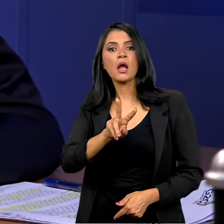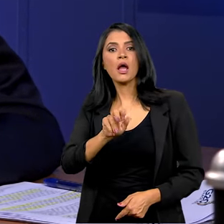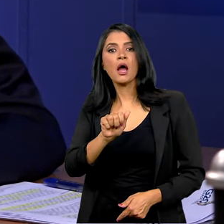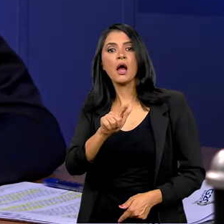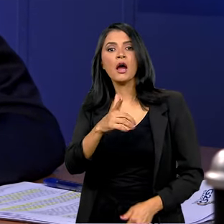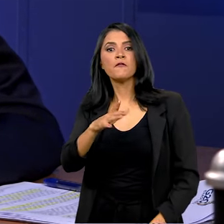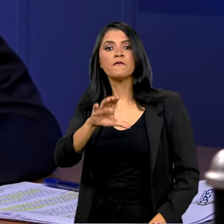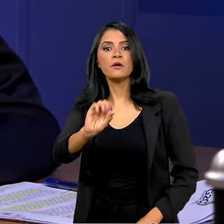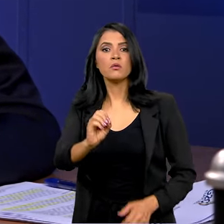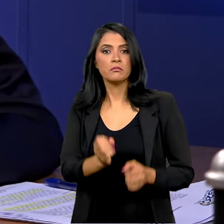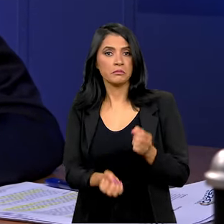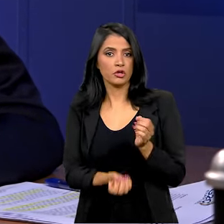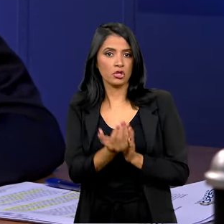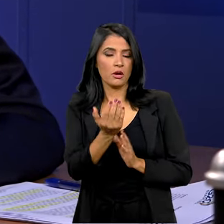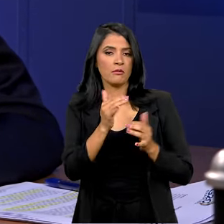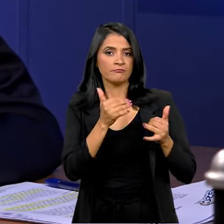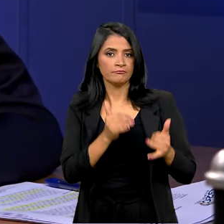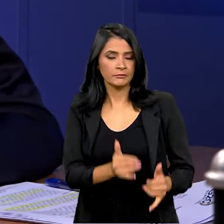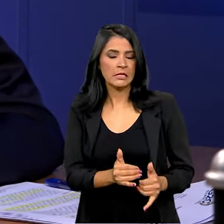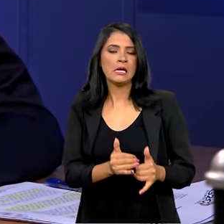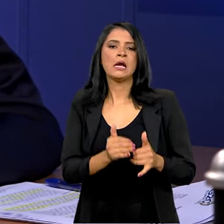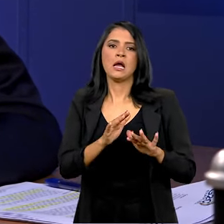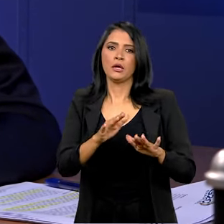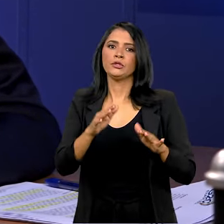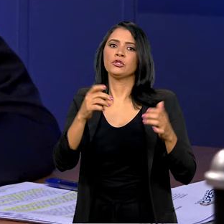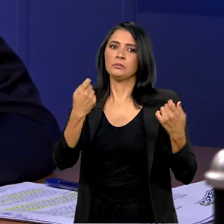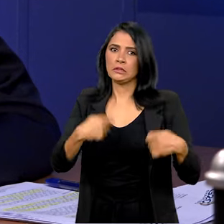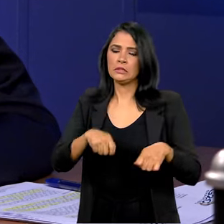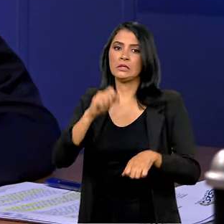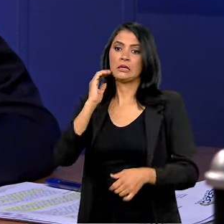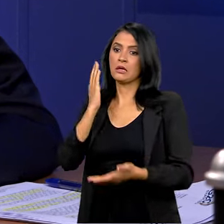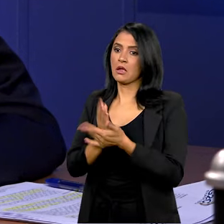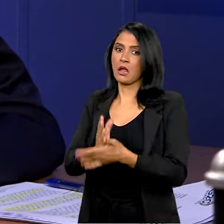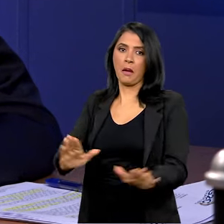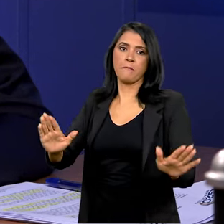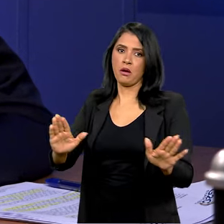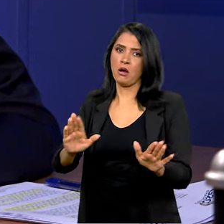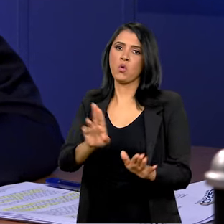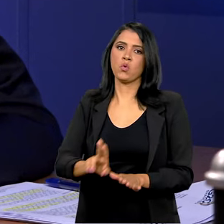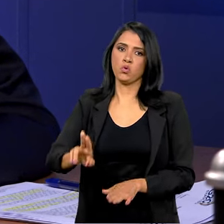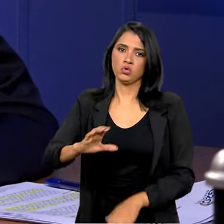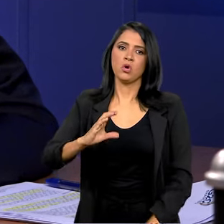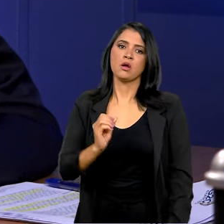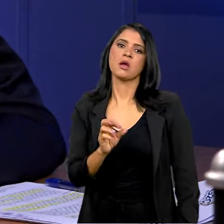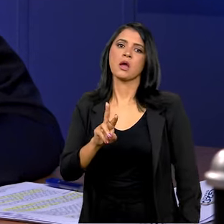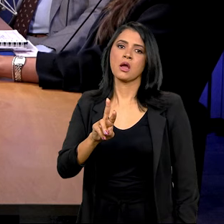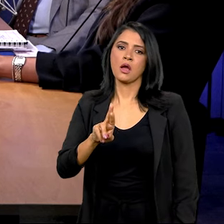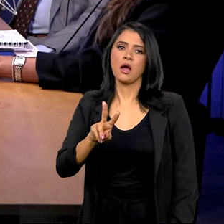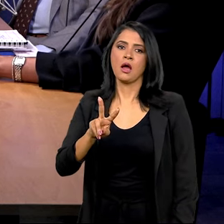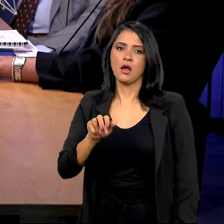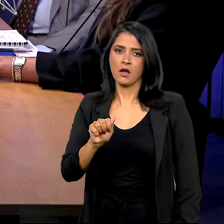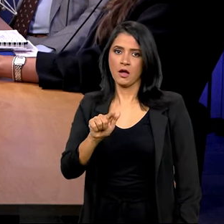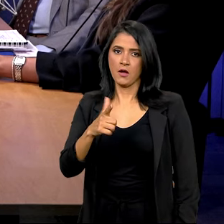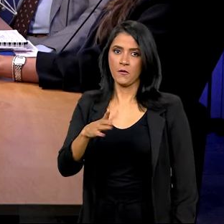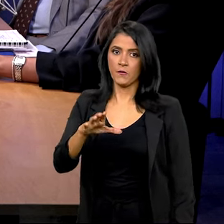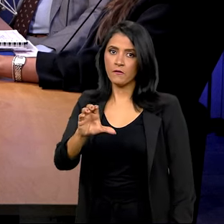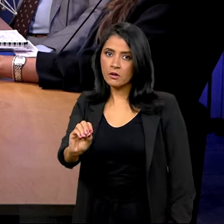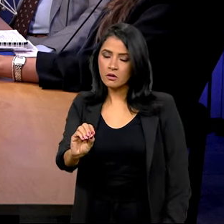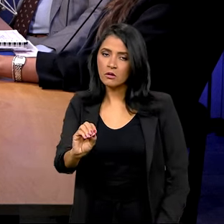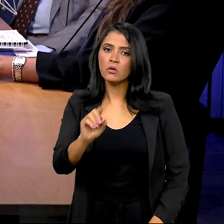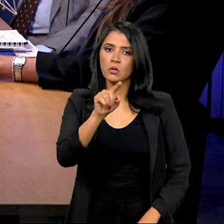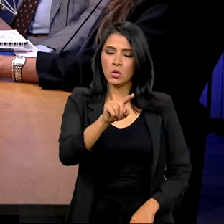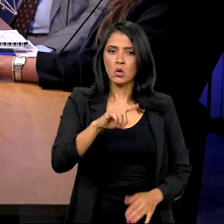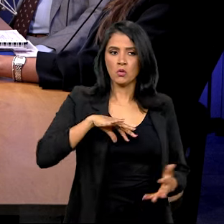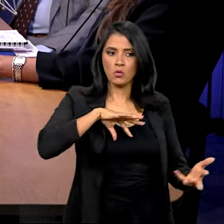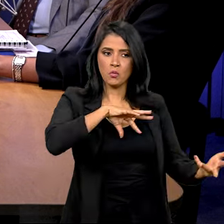gerar eletricidade nós precisamos banir o carvão o mundo consome muitos